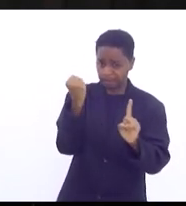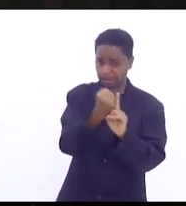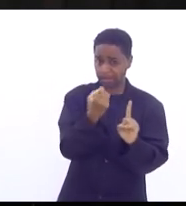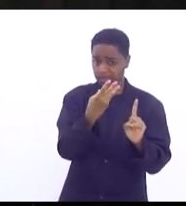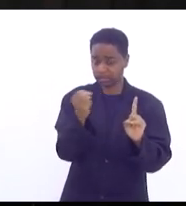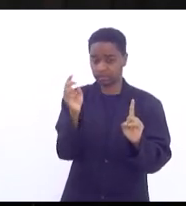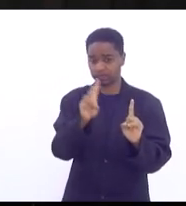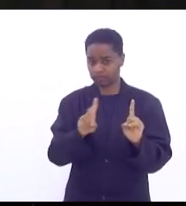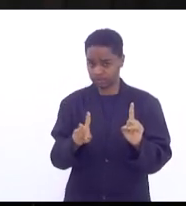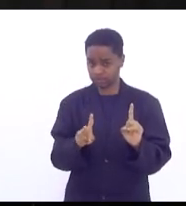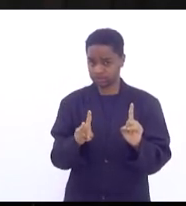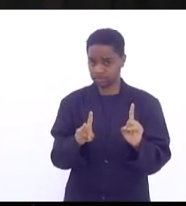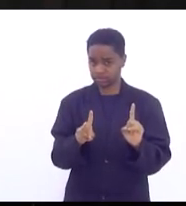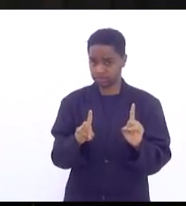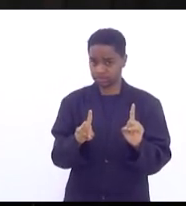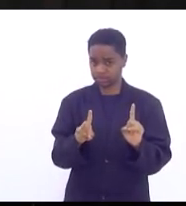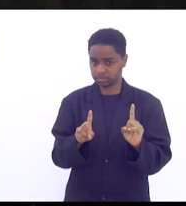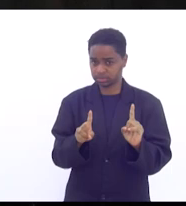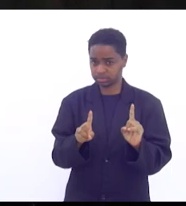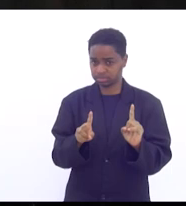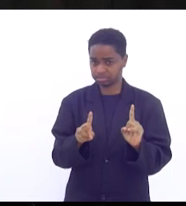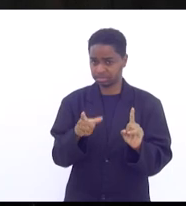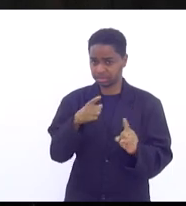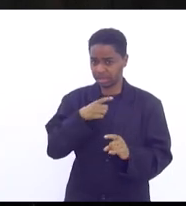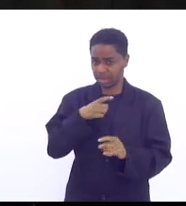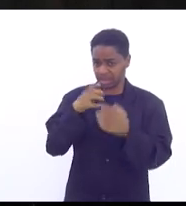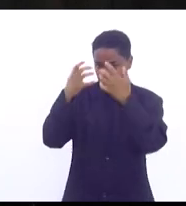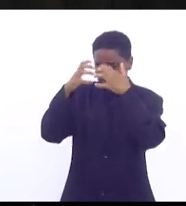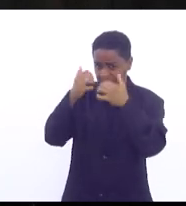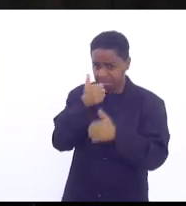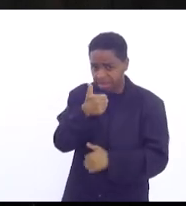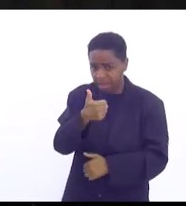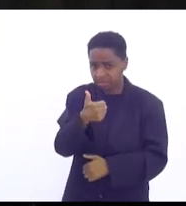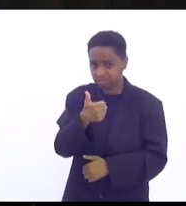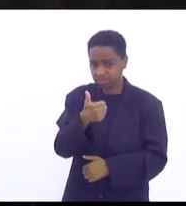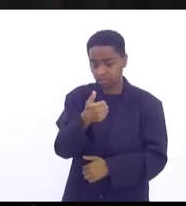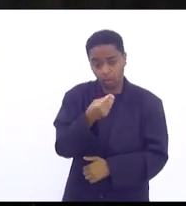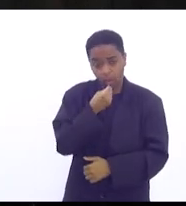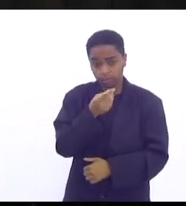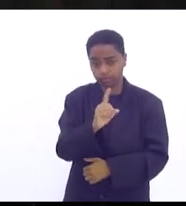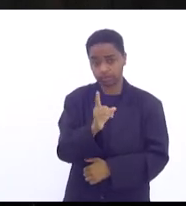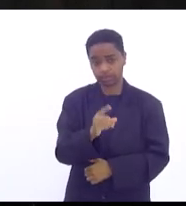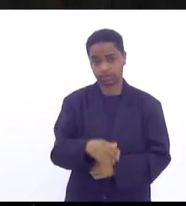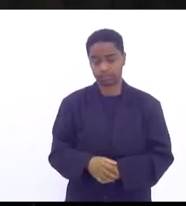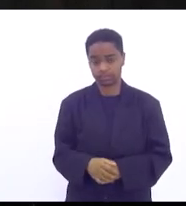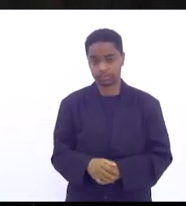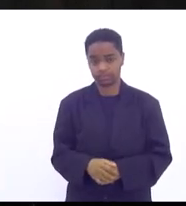vezes está dono da sua cabeça? É óbvio que não. Aí o que você faz com isso?